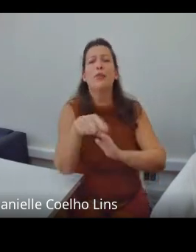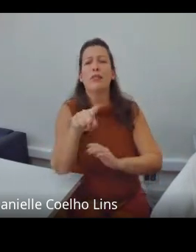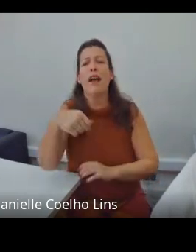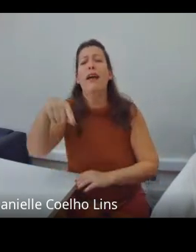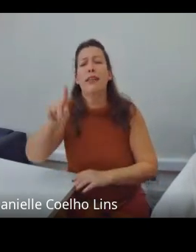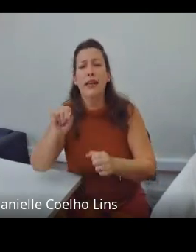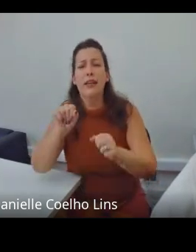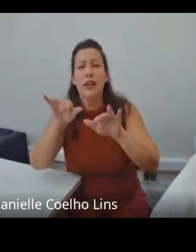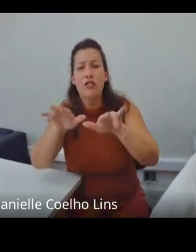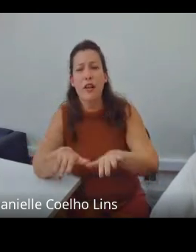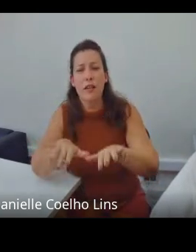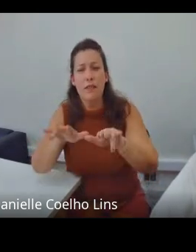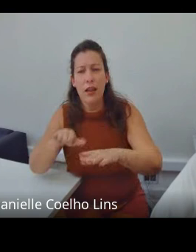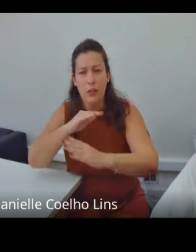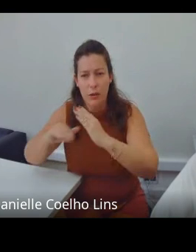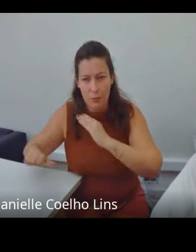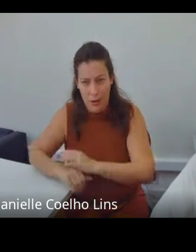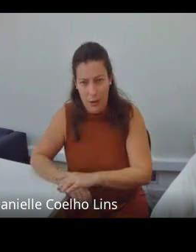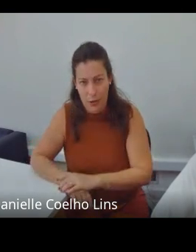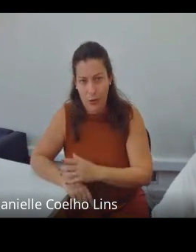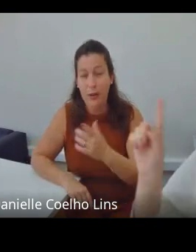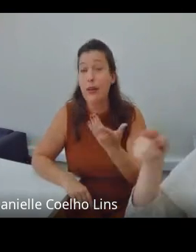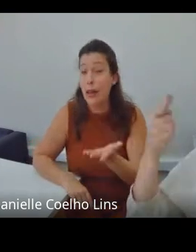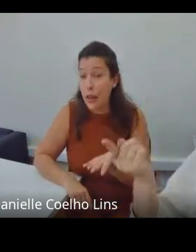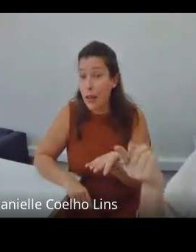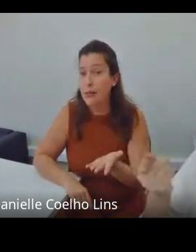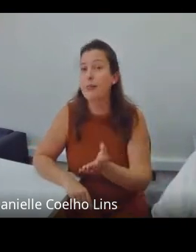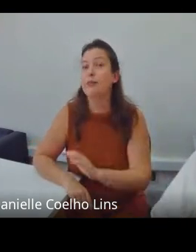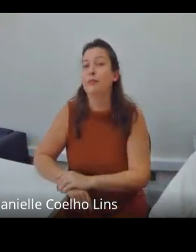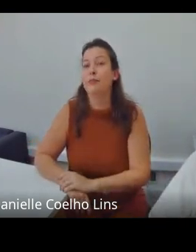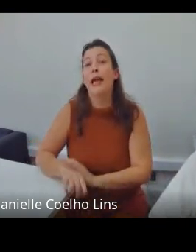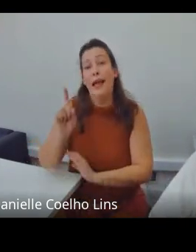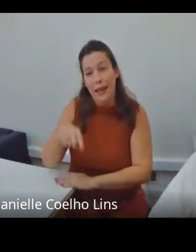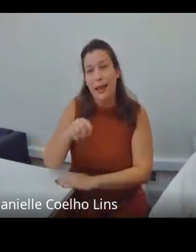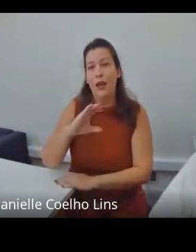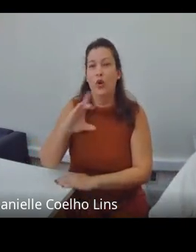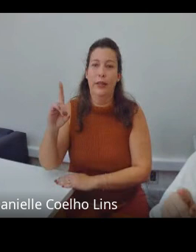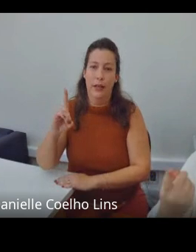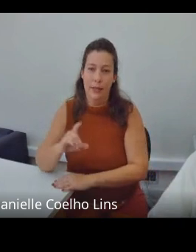está escrevendo esse e-mail, que é a pergunta que está em vermelho? É a coordenação.